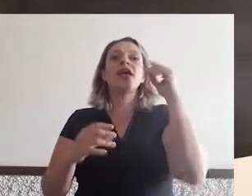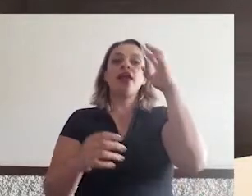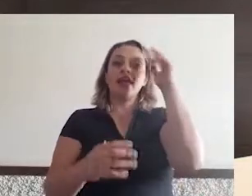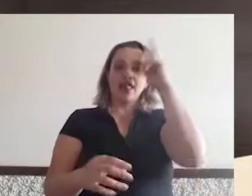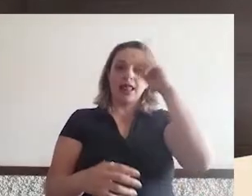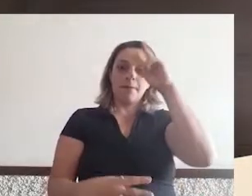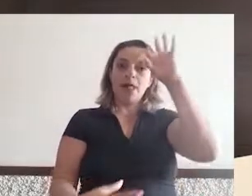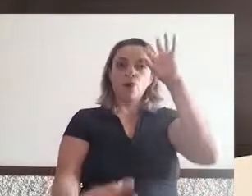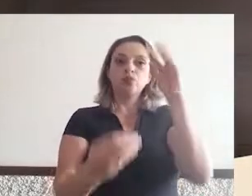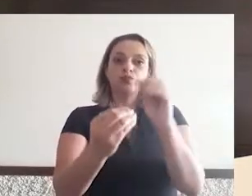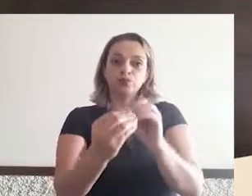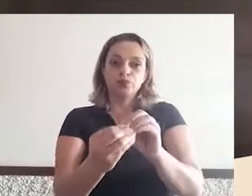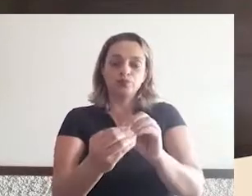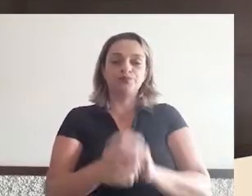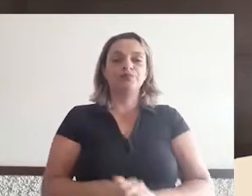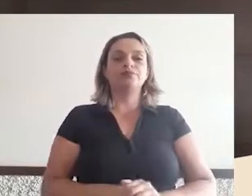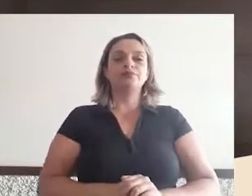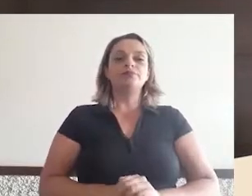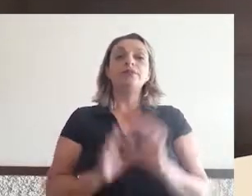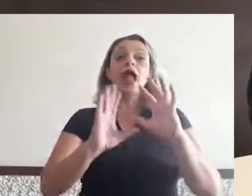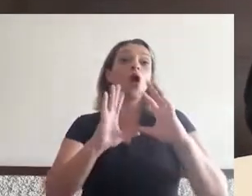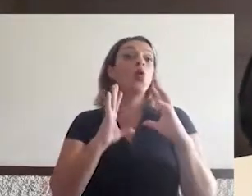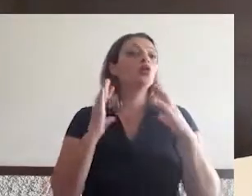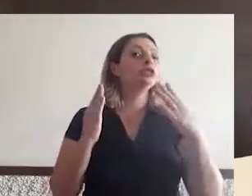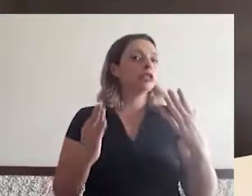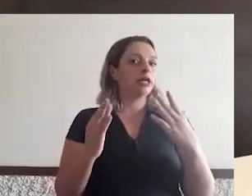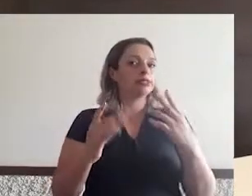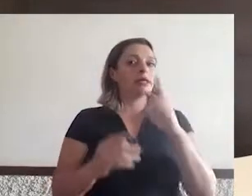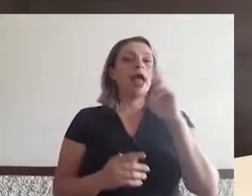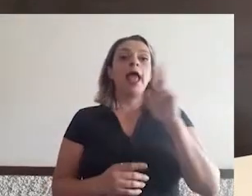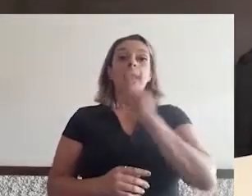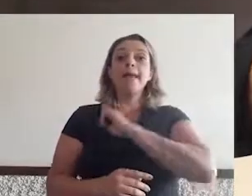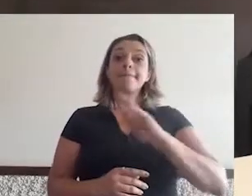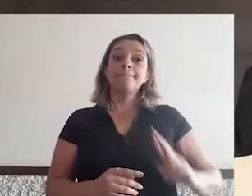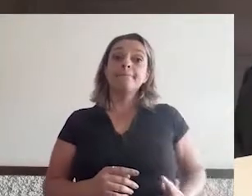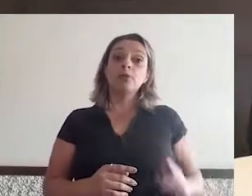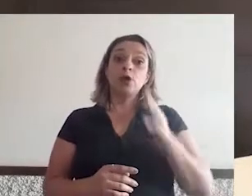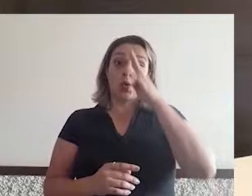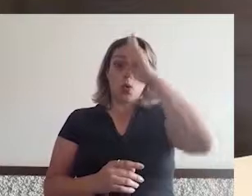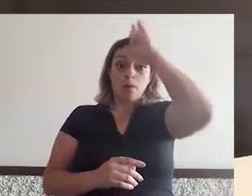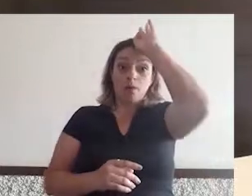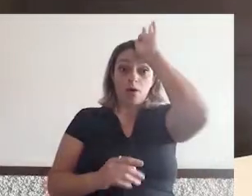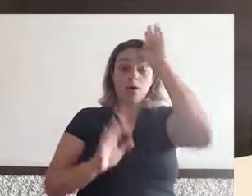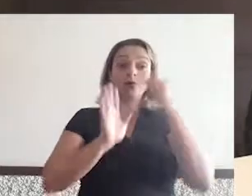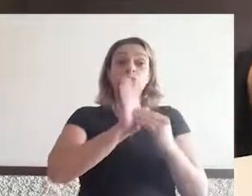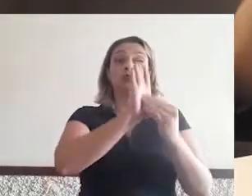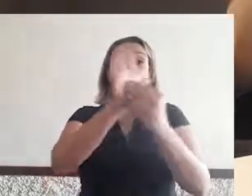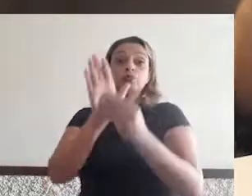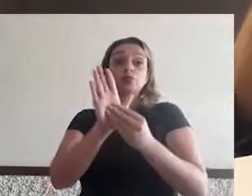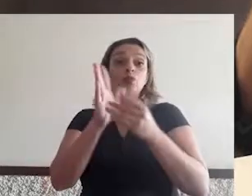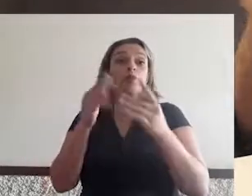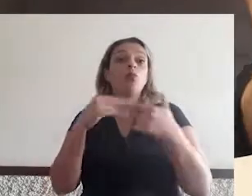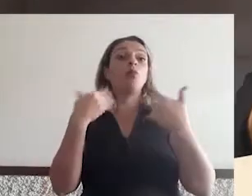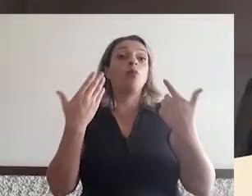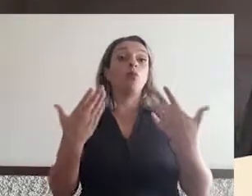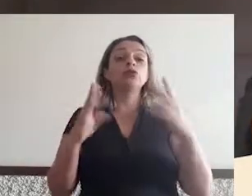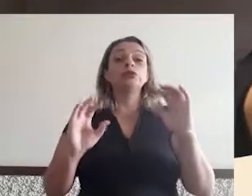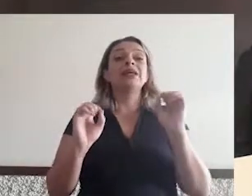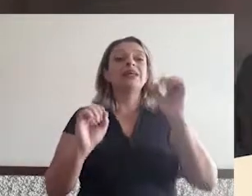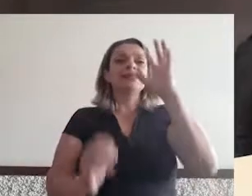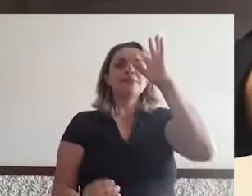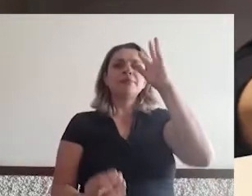suficiente. Acontece então que a República Romana, através do Senado, se dá conta do